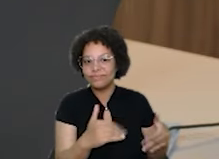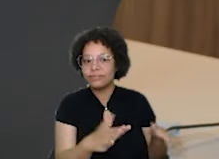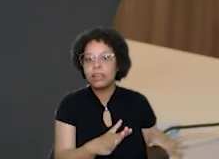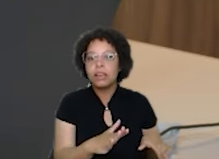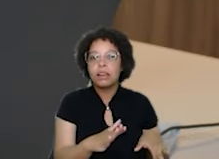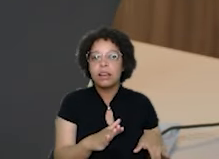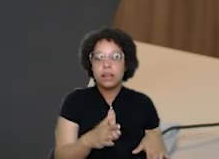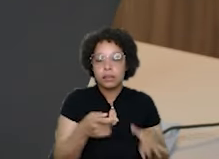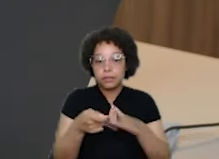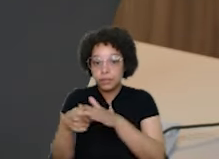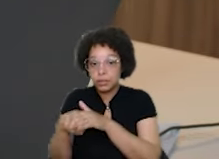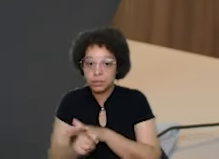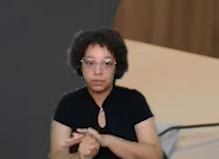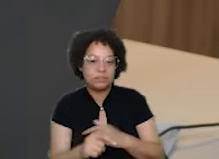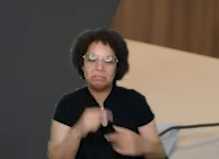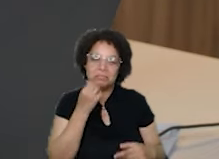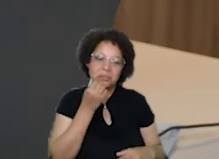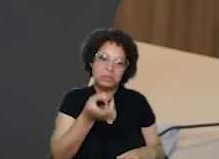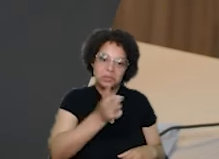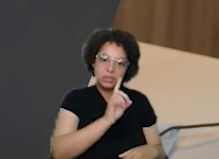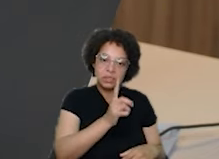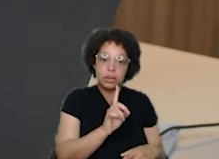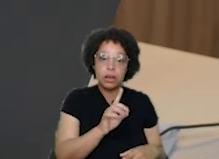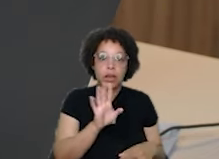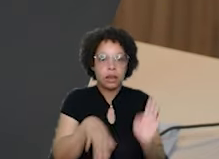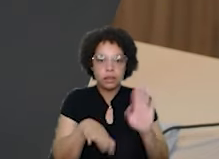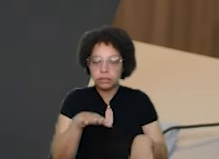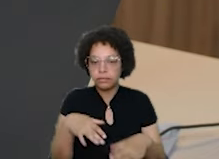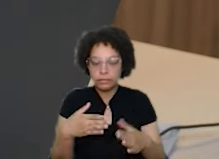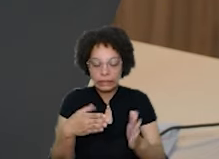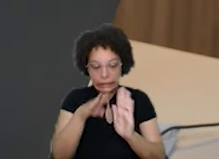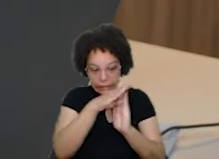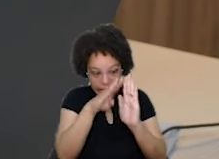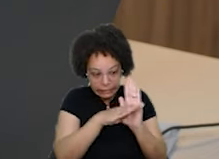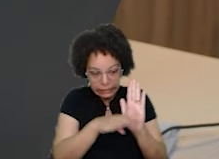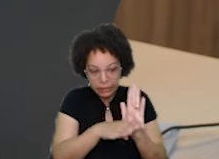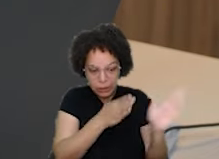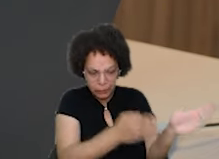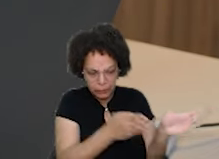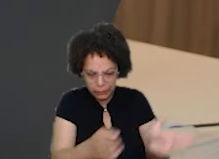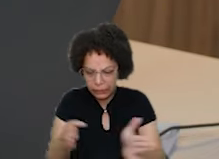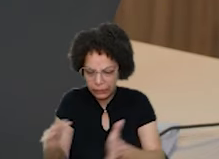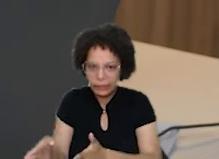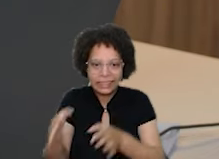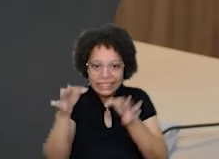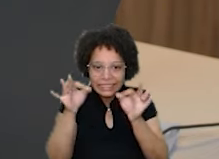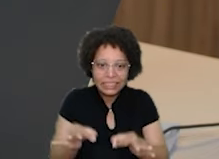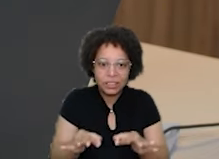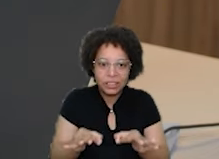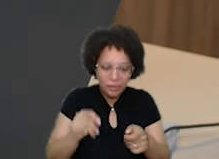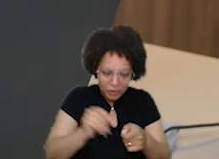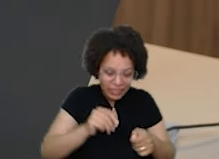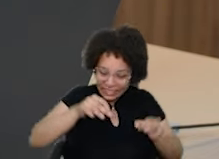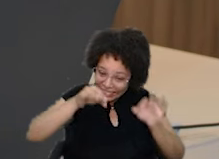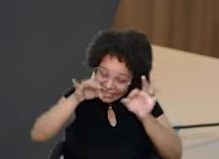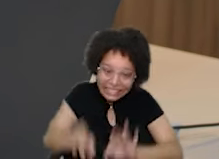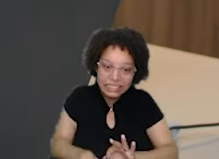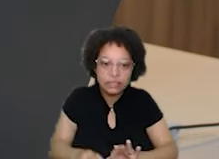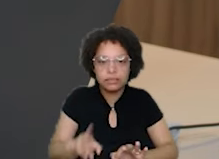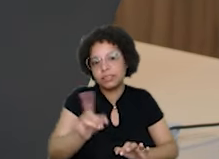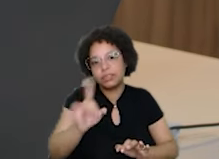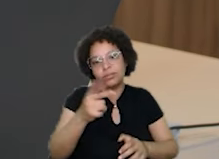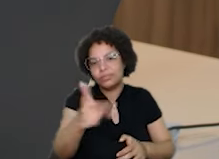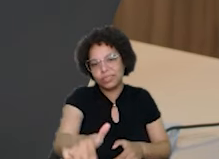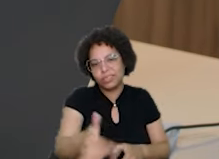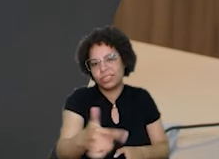e resultado não foi legal não tem receita pronta né receita de bolo né tipo faz isso que é certeza e aí tá todo mundo estourando